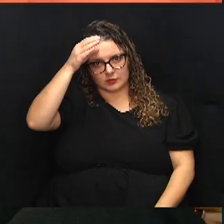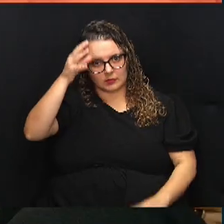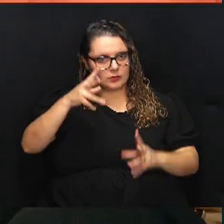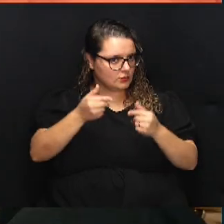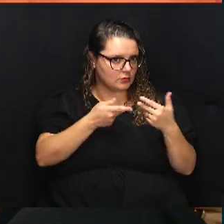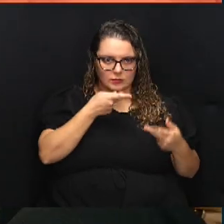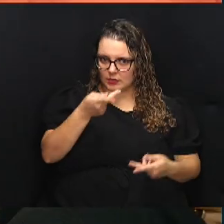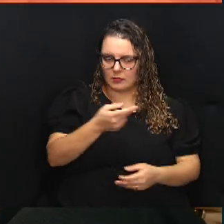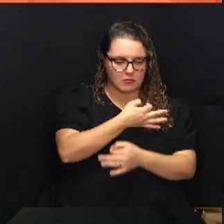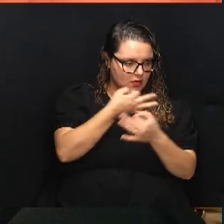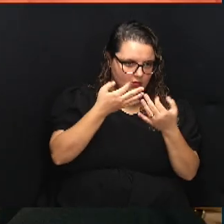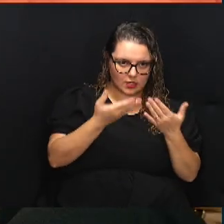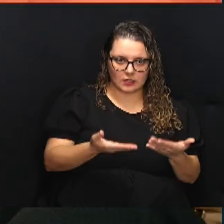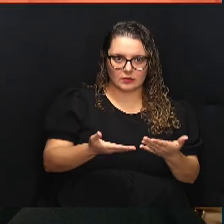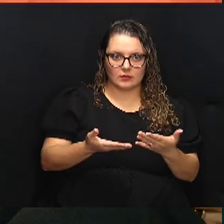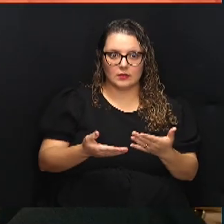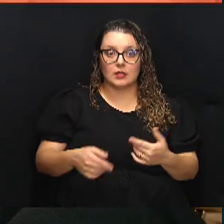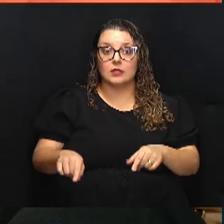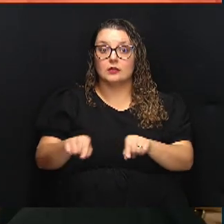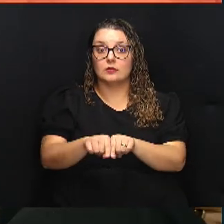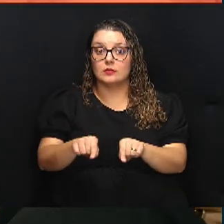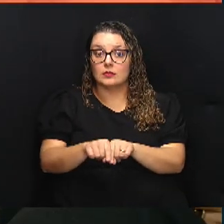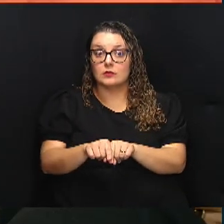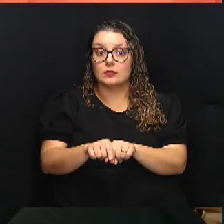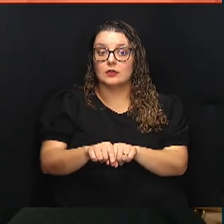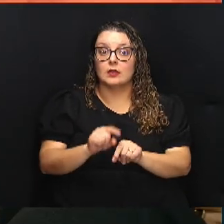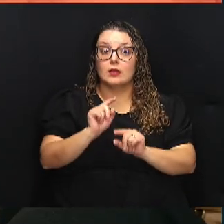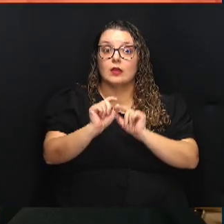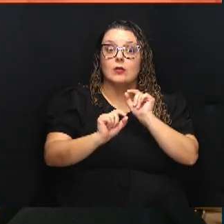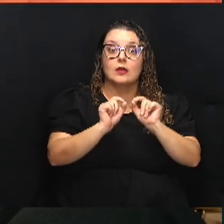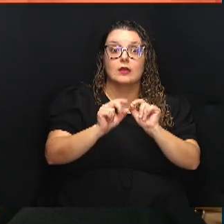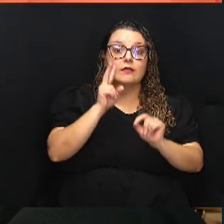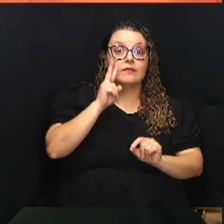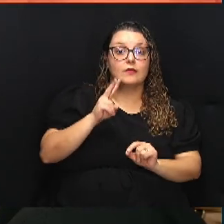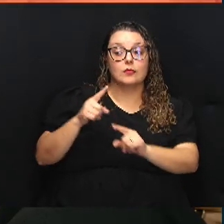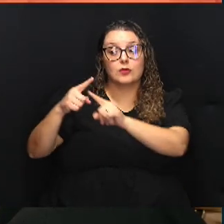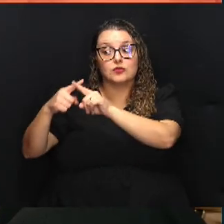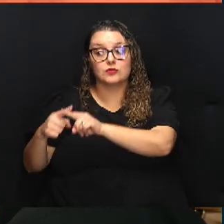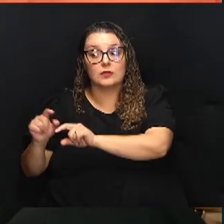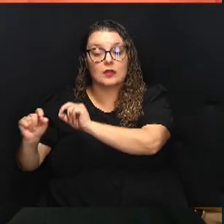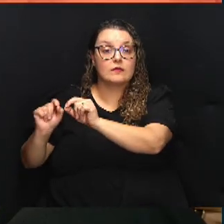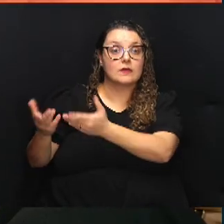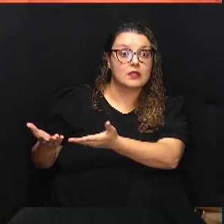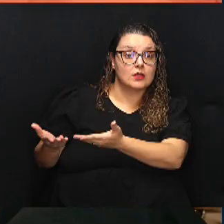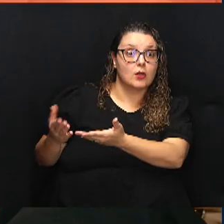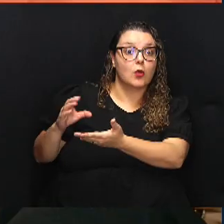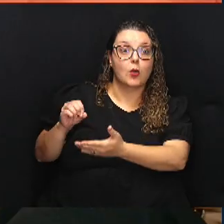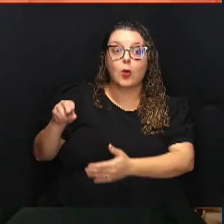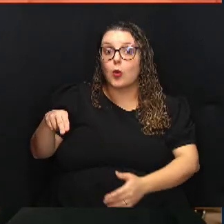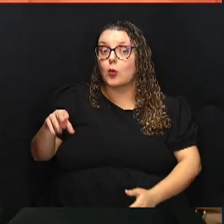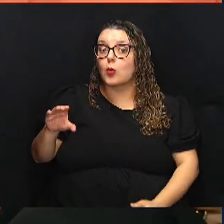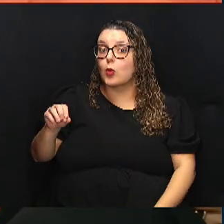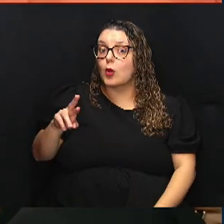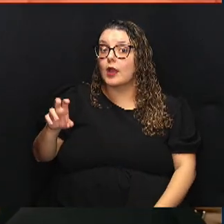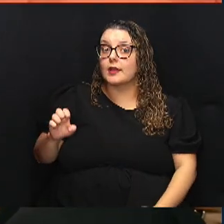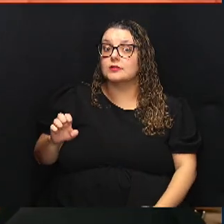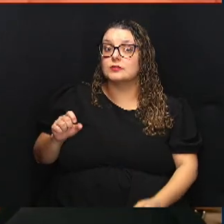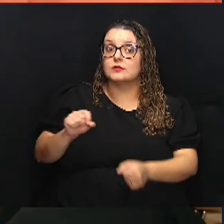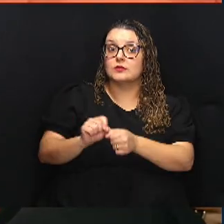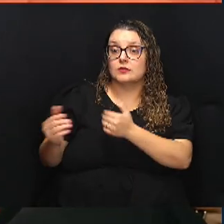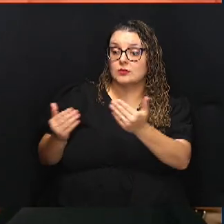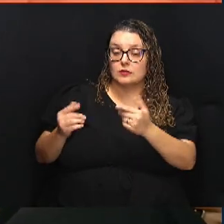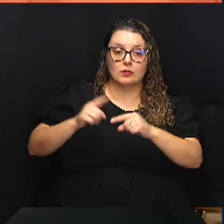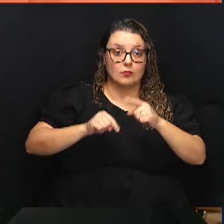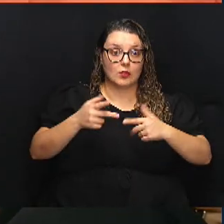disse perfeitamente, é você ver o que seus concorrentes estão fazendo. É muito importante você fazer essa comparação do seu produto,